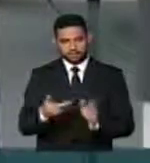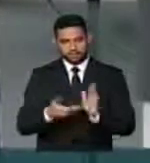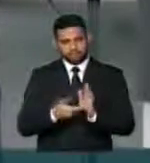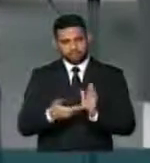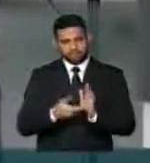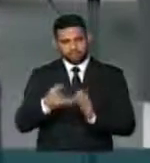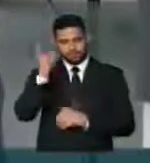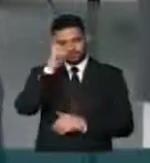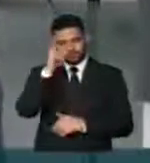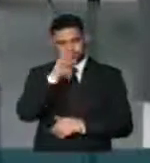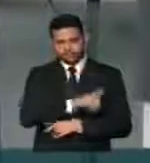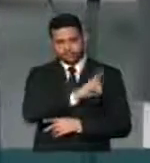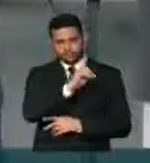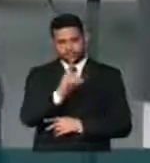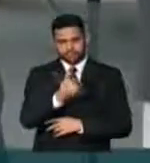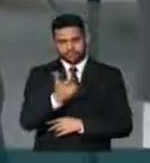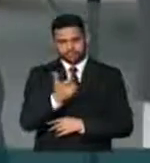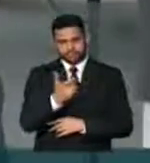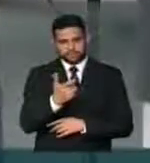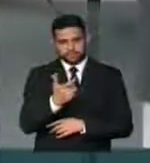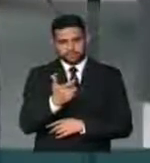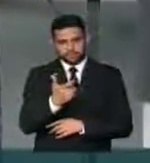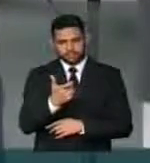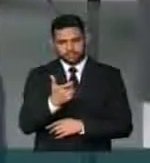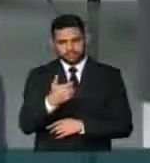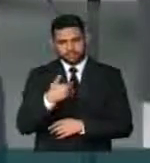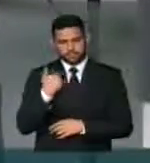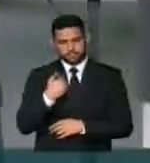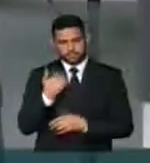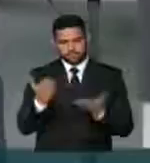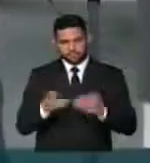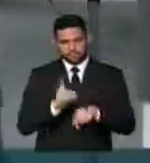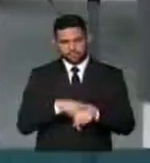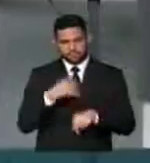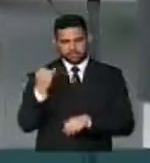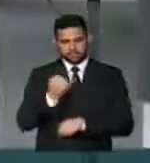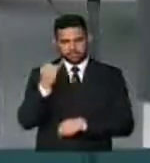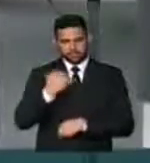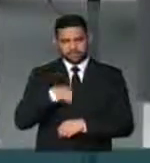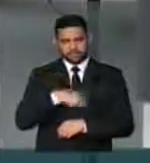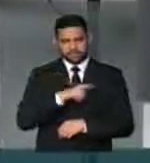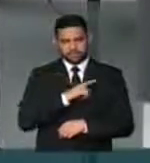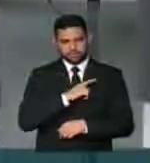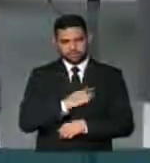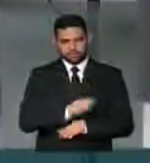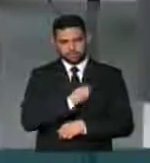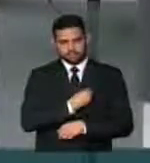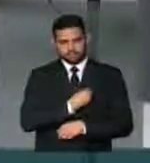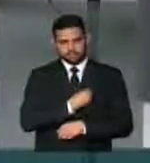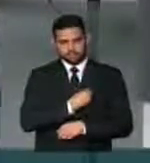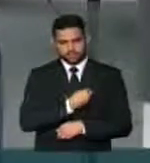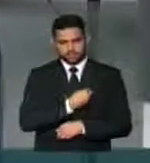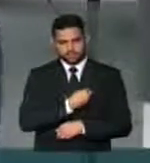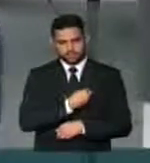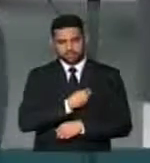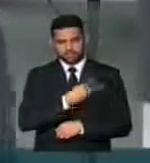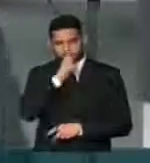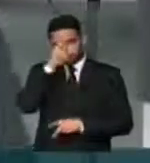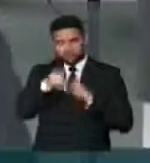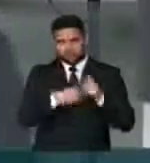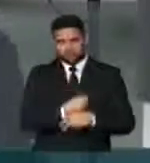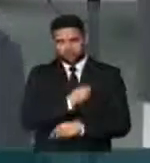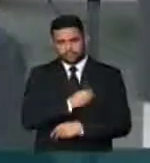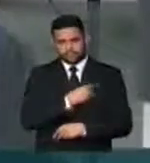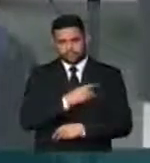lembrar nesta data os 20 anos desse momento histórico que a nossa geração viveu e vive até hoje, que é o